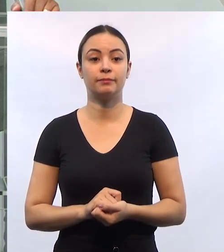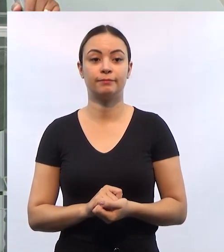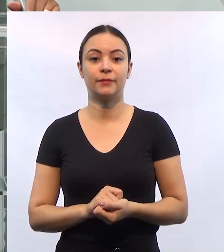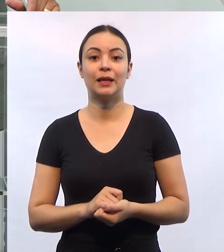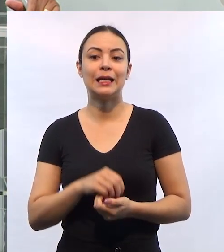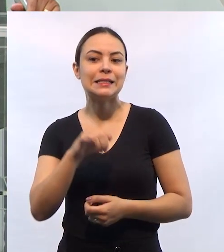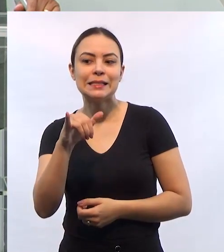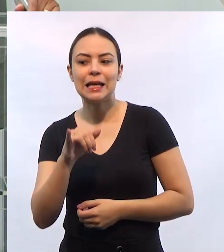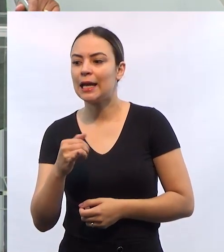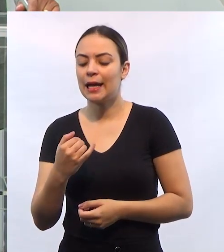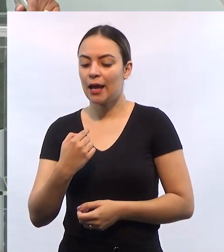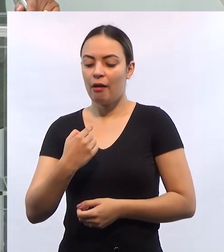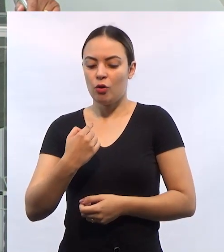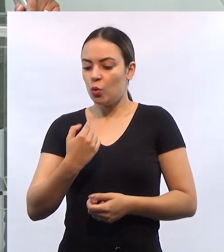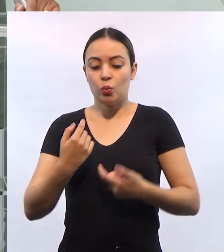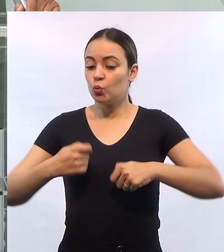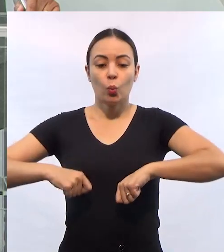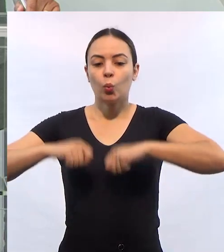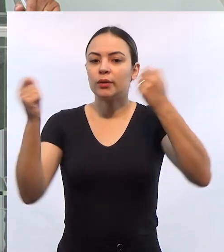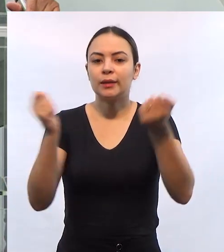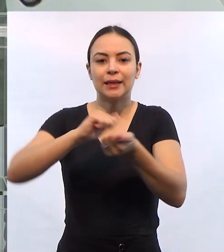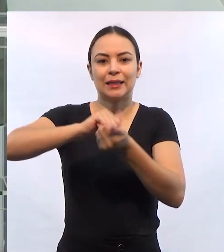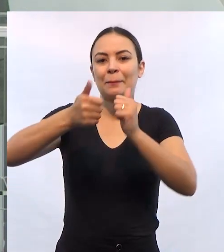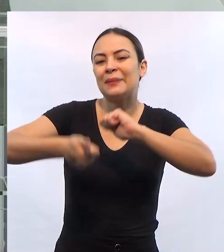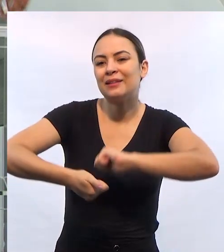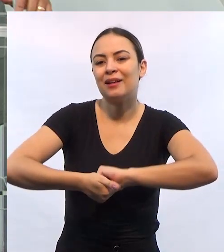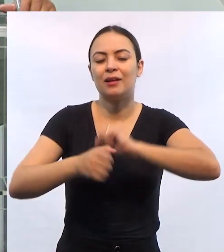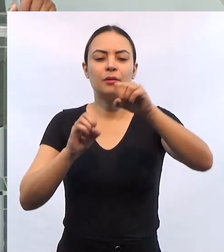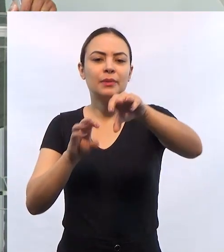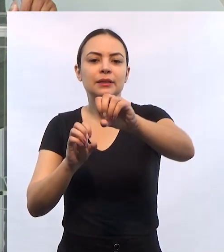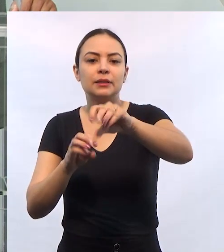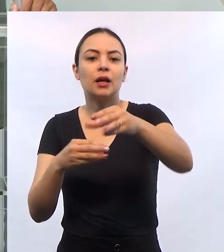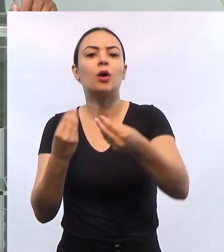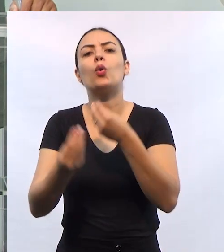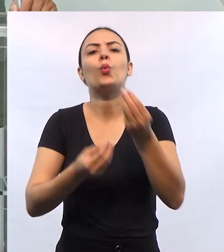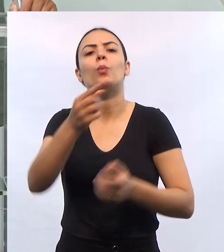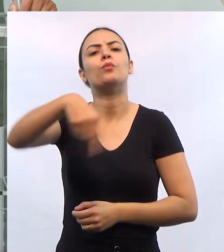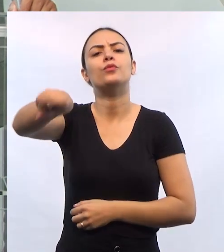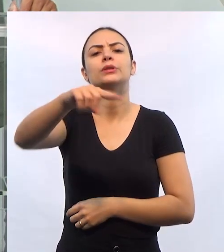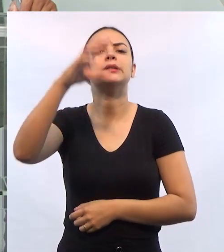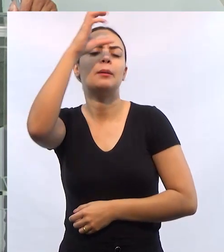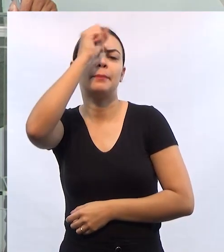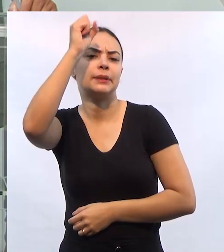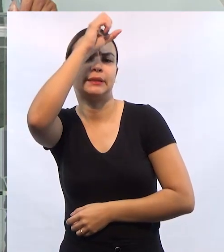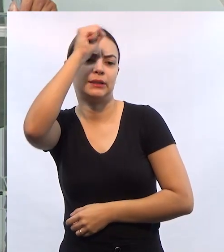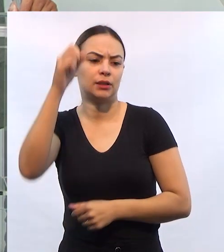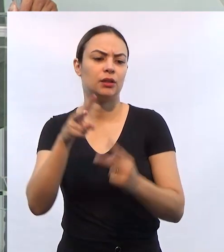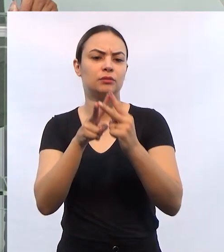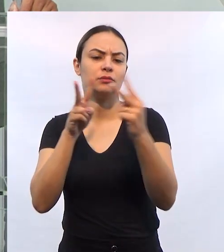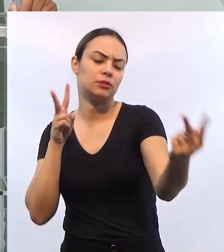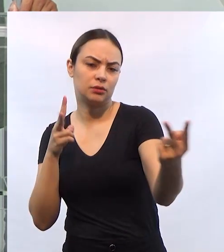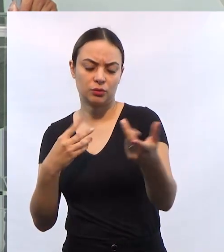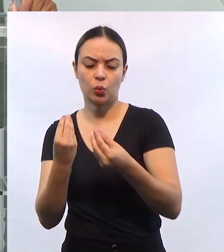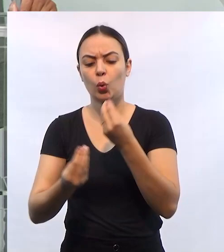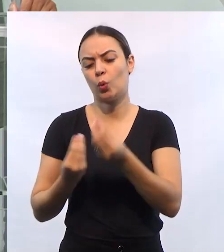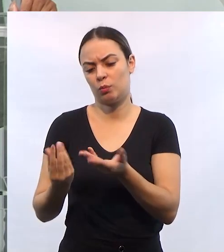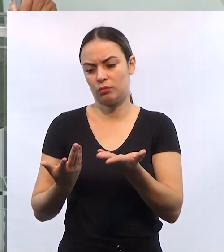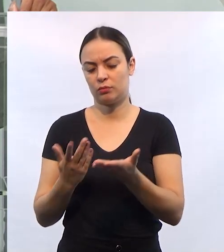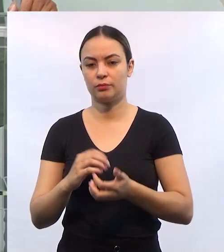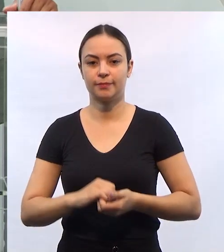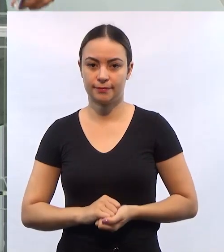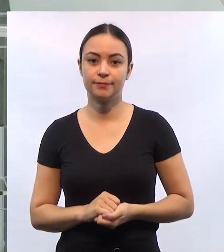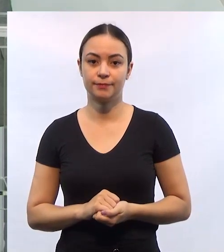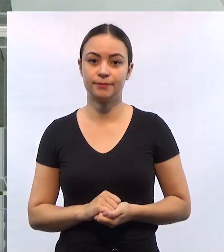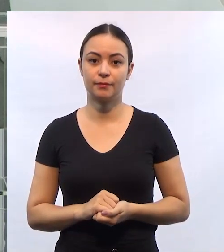sua sala, no seu escritório, onde quer que você esteja, você estaria cursando, tá? Um curso aí de administração,